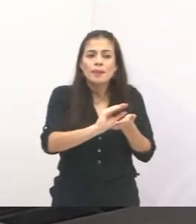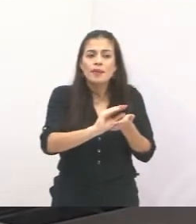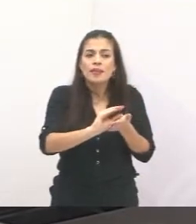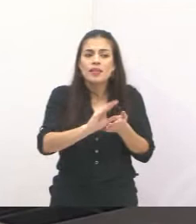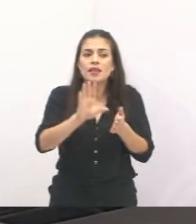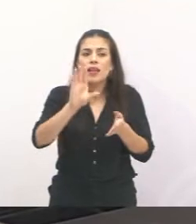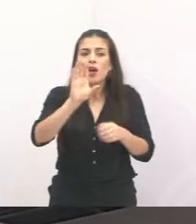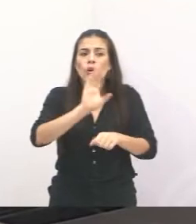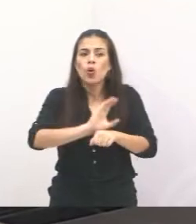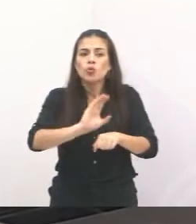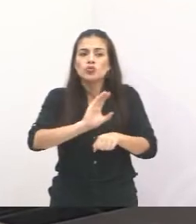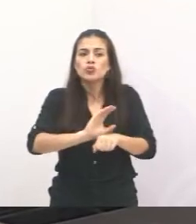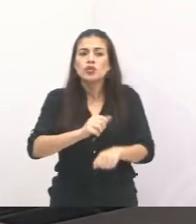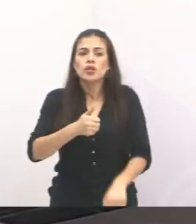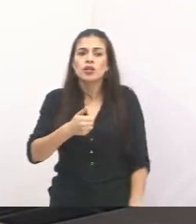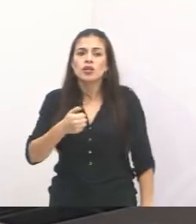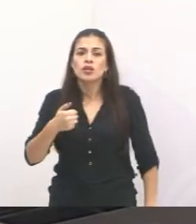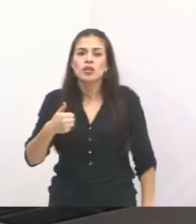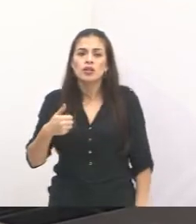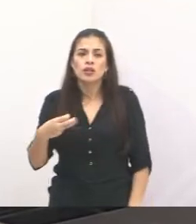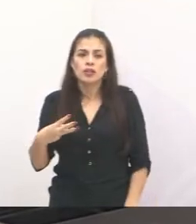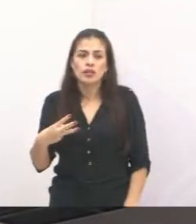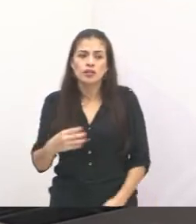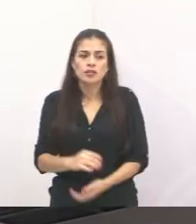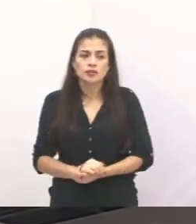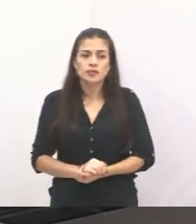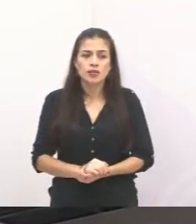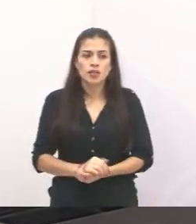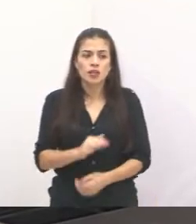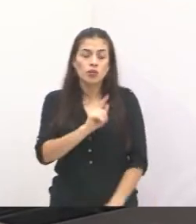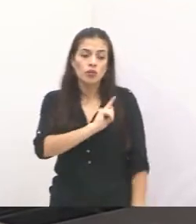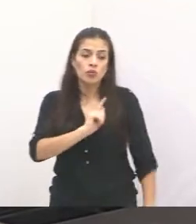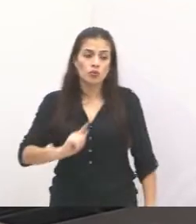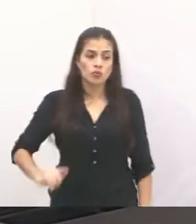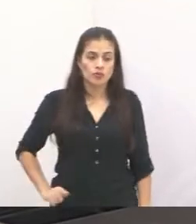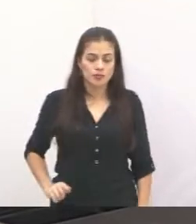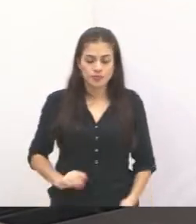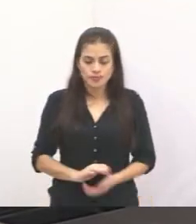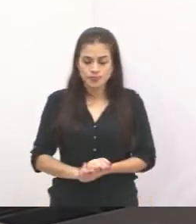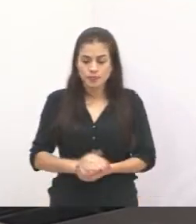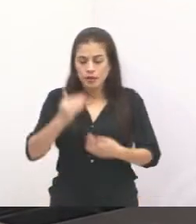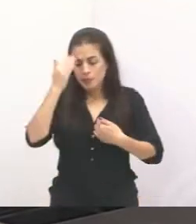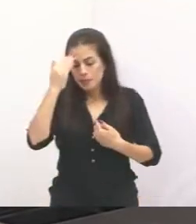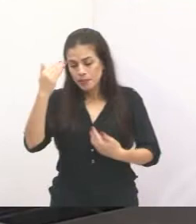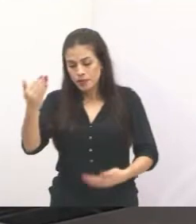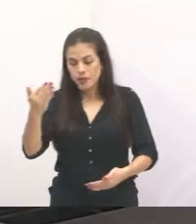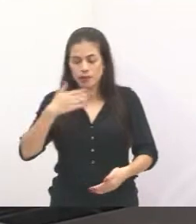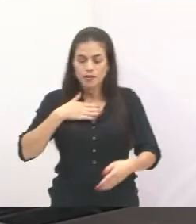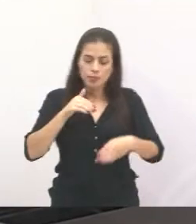113. Então, fique aqui o meu muito obrigado e meu voto será favorável.